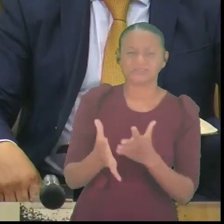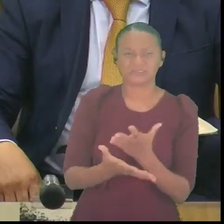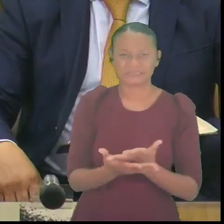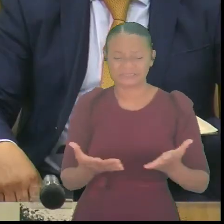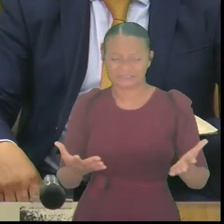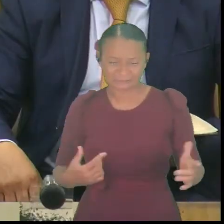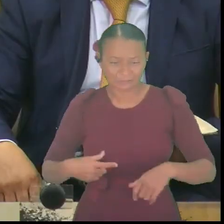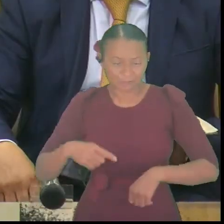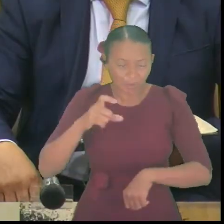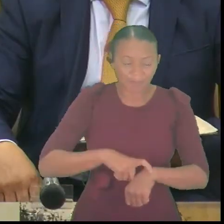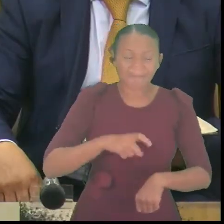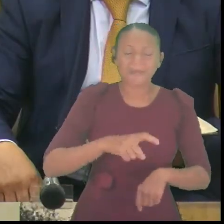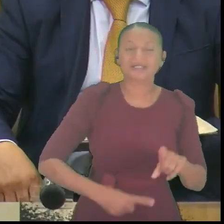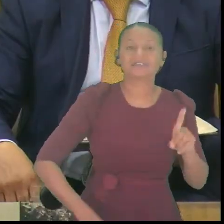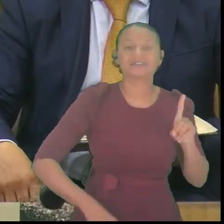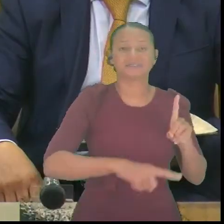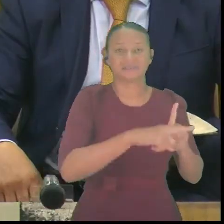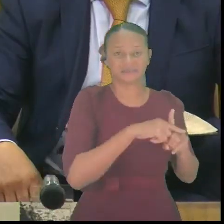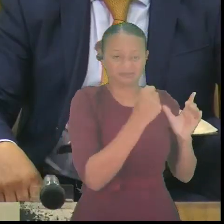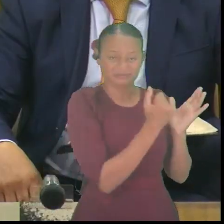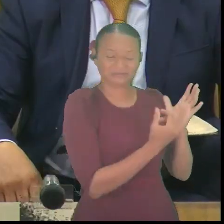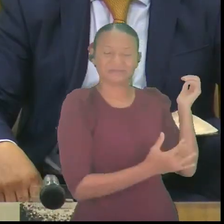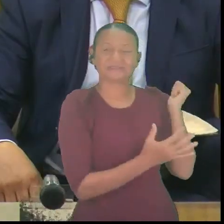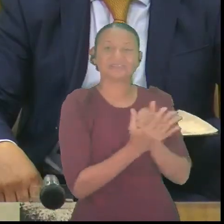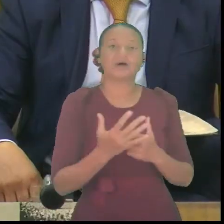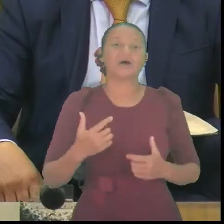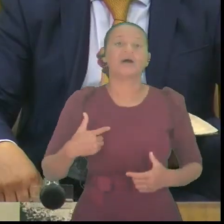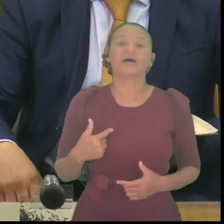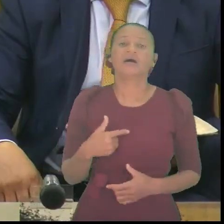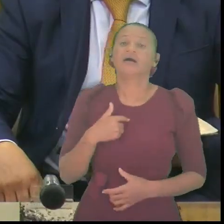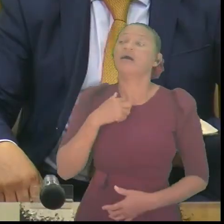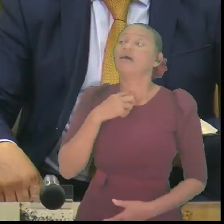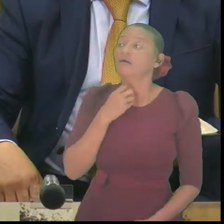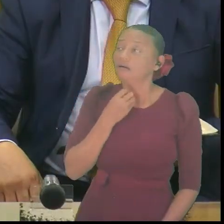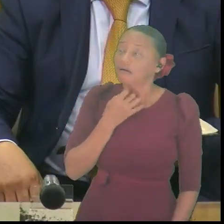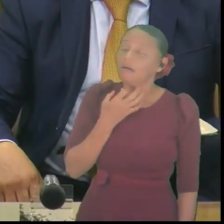da crucificação, seu timbre de voz seria mais ou menos assim: